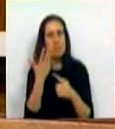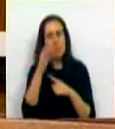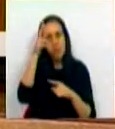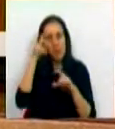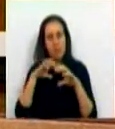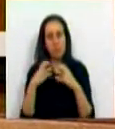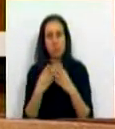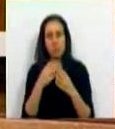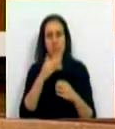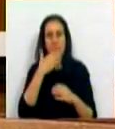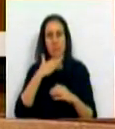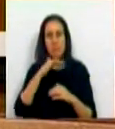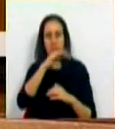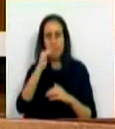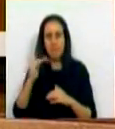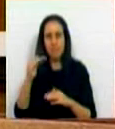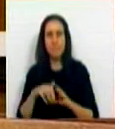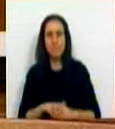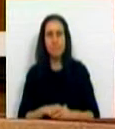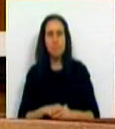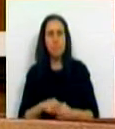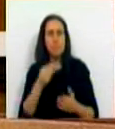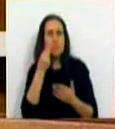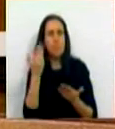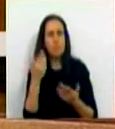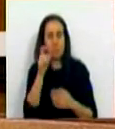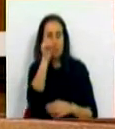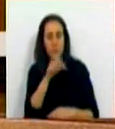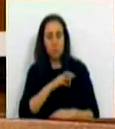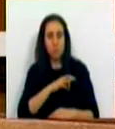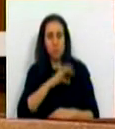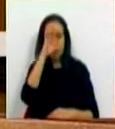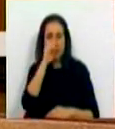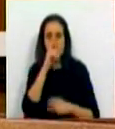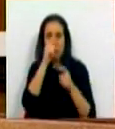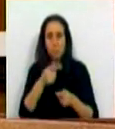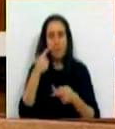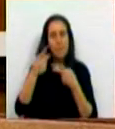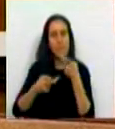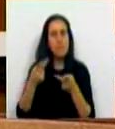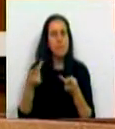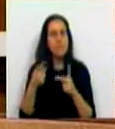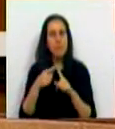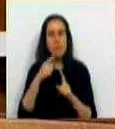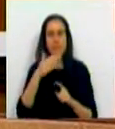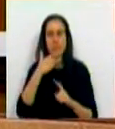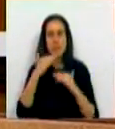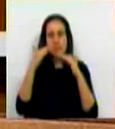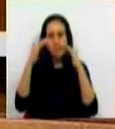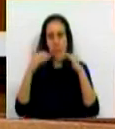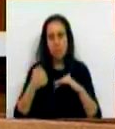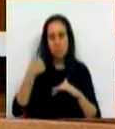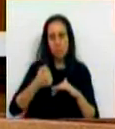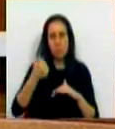da serra. Assim, como avalia o Sr. Ministro da Agricultura o tratamento dado à Serra da Estrela e